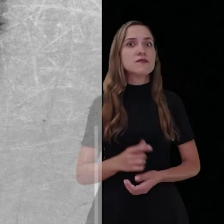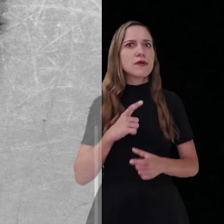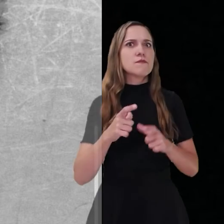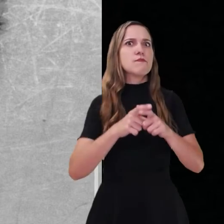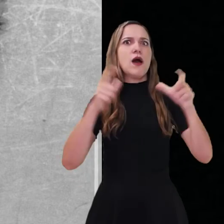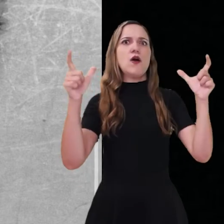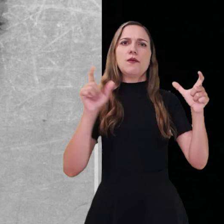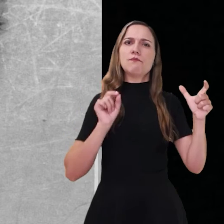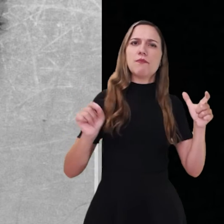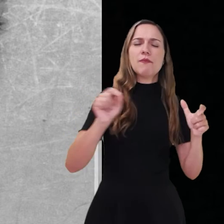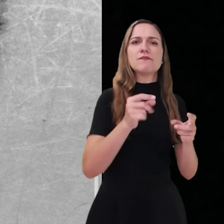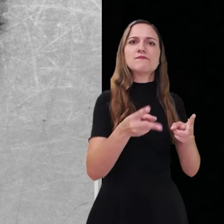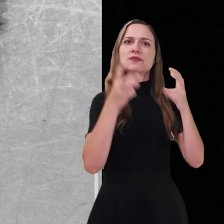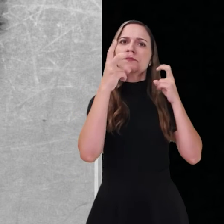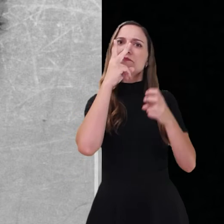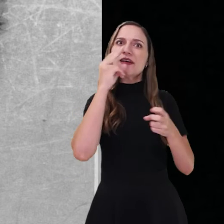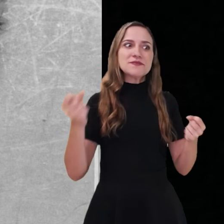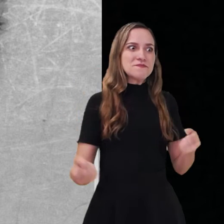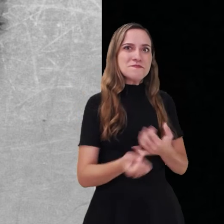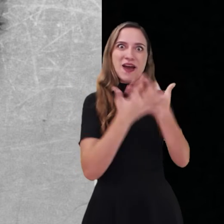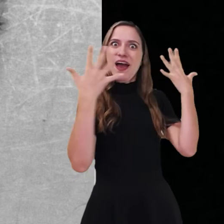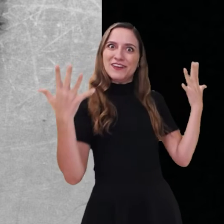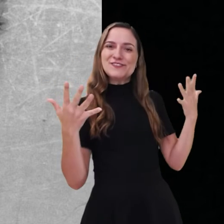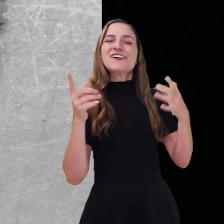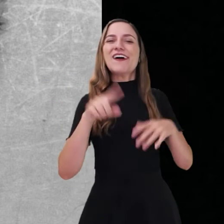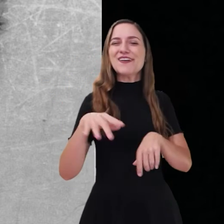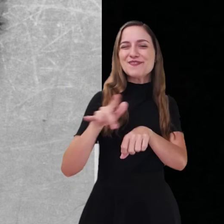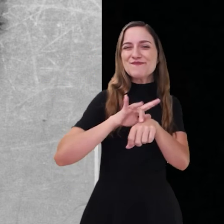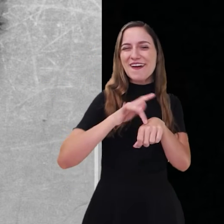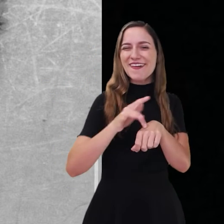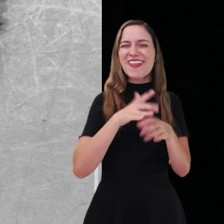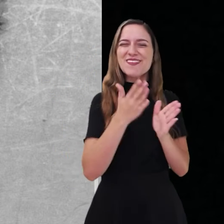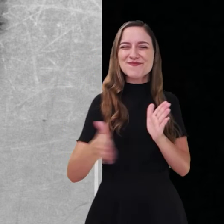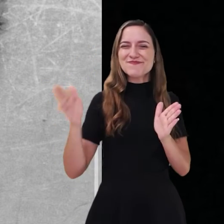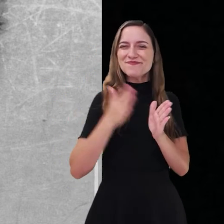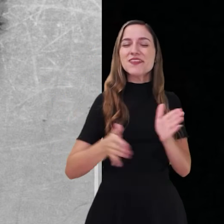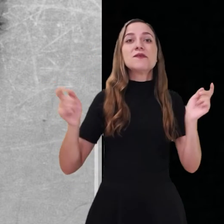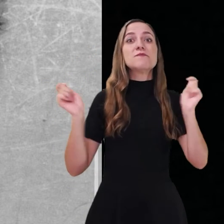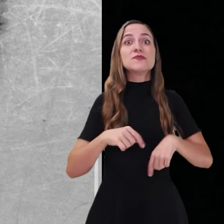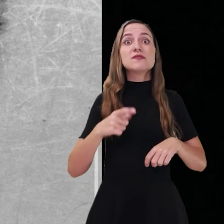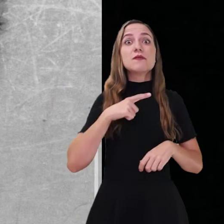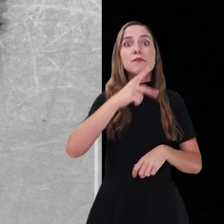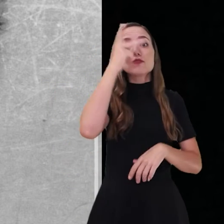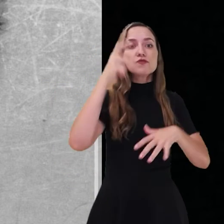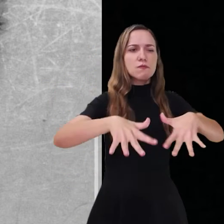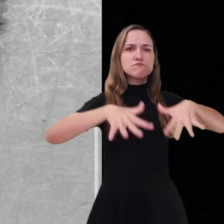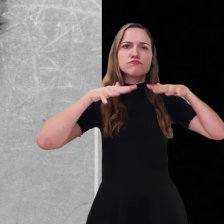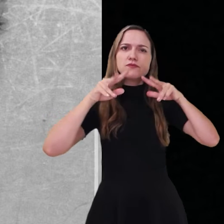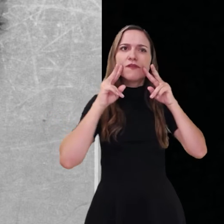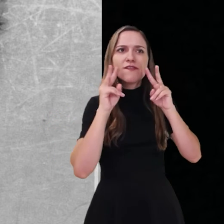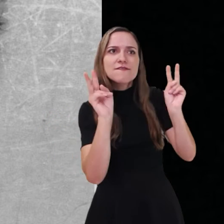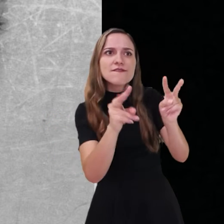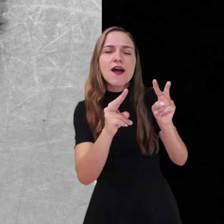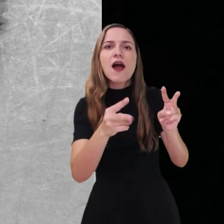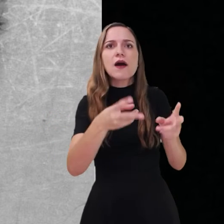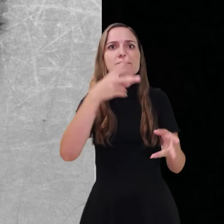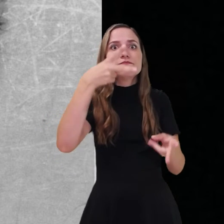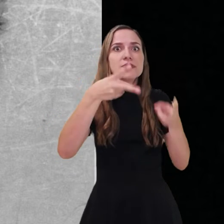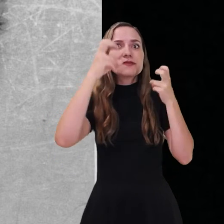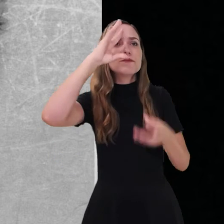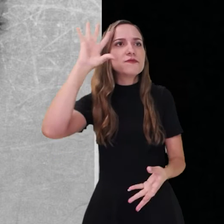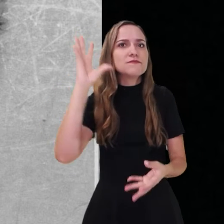Em sua maioria recheados de magia, os balés de repertório são capazes de transportar a plateia para um mundo